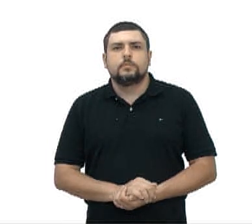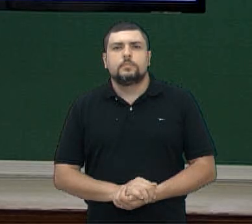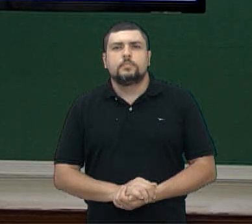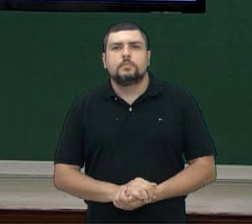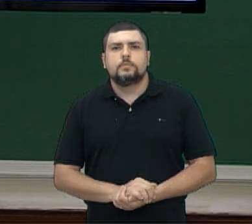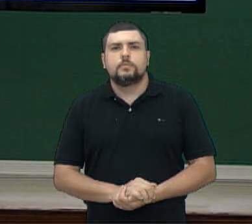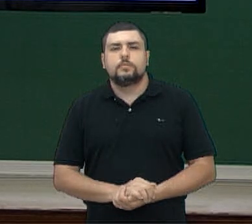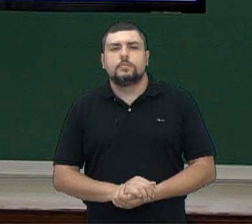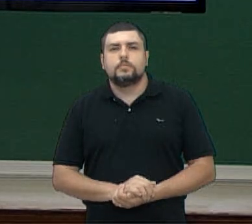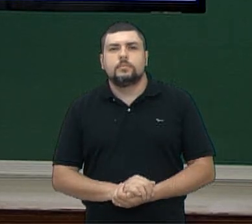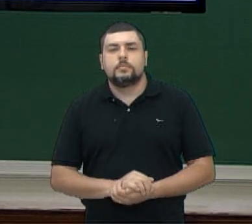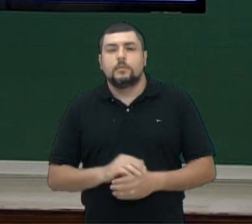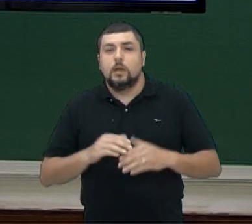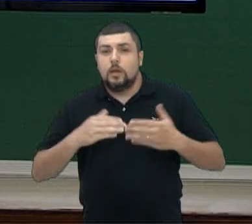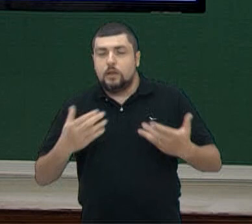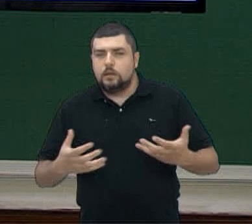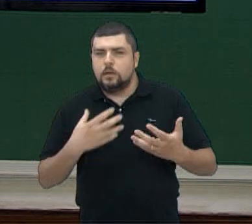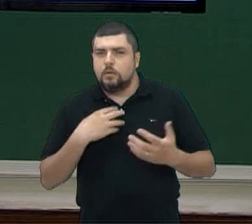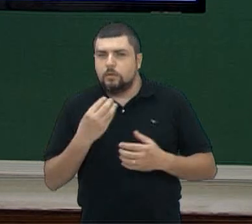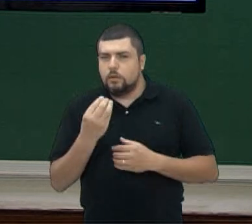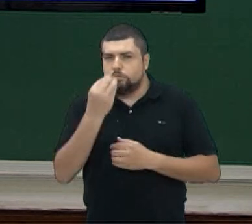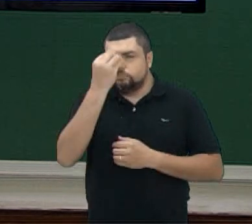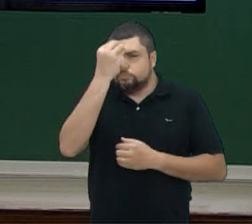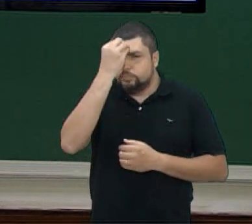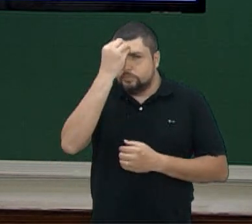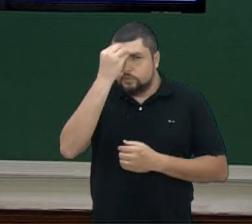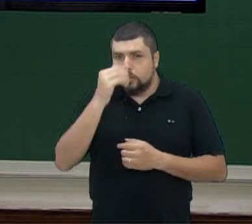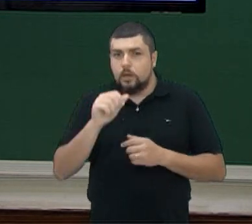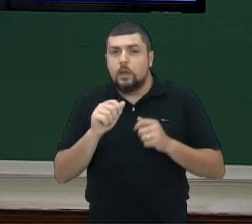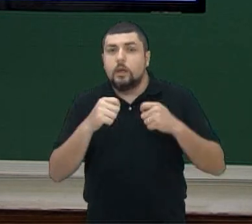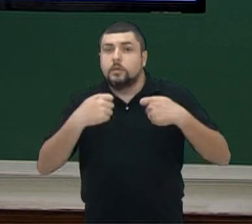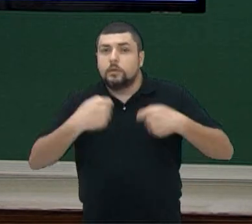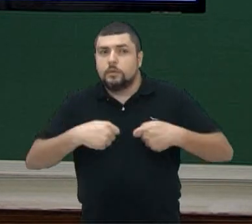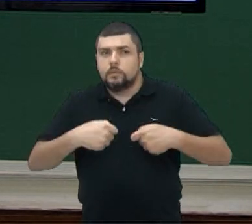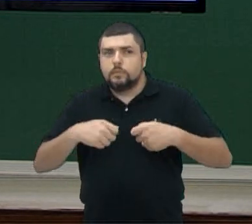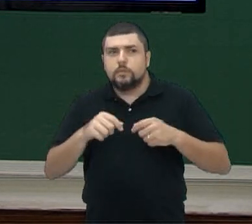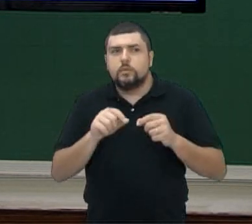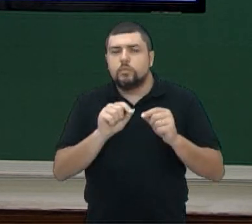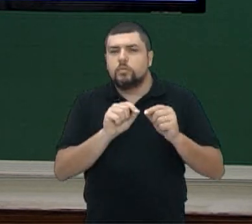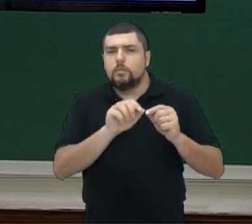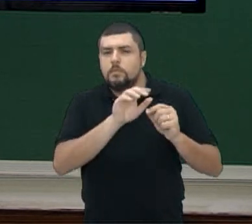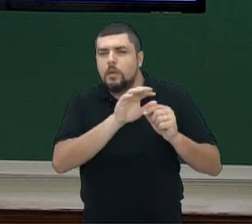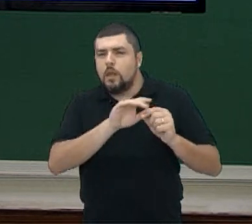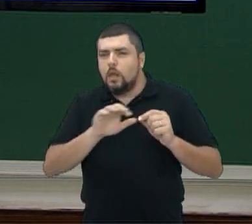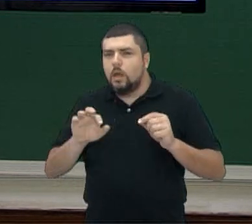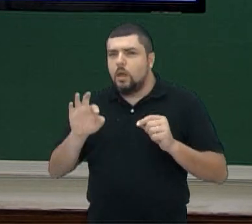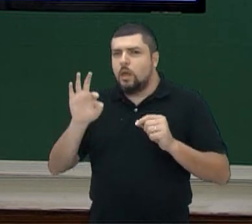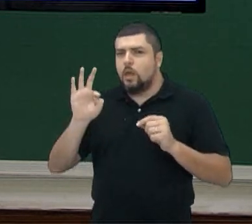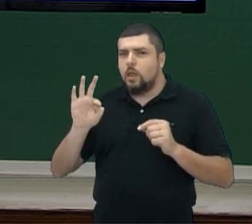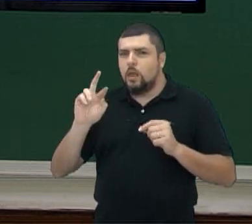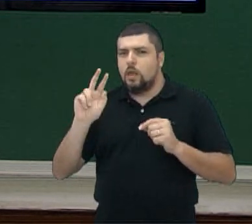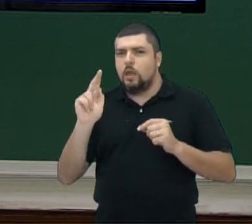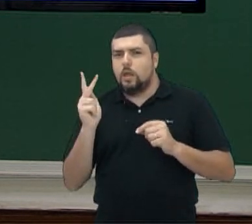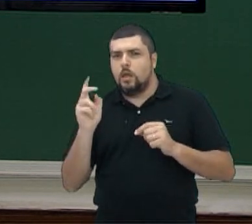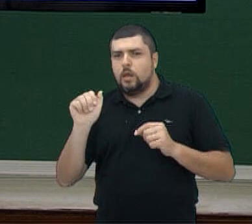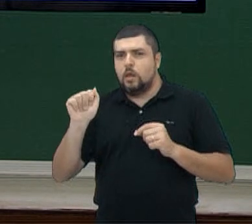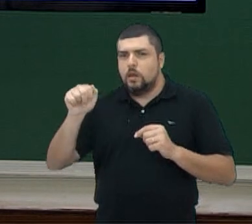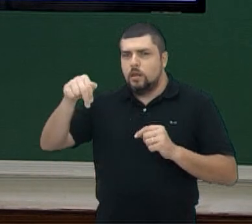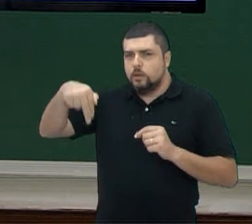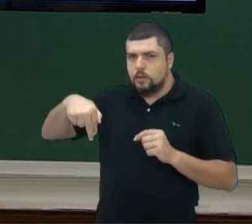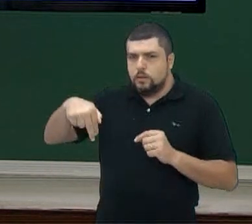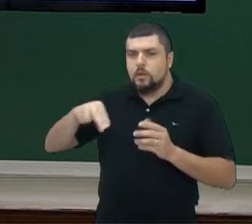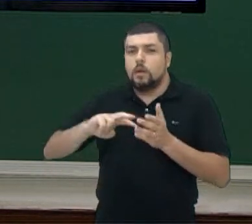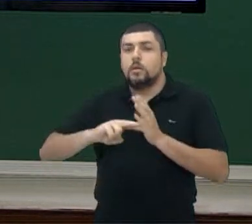Garfield, ok? Então não esqueçam que sempre tem que ter o than, que significa que, ó, Garfield é mais preguiçoso que